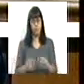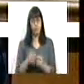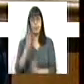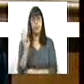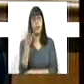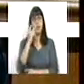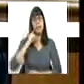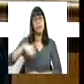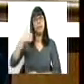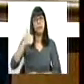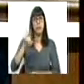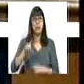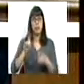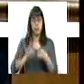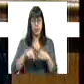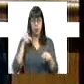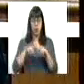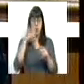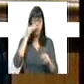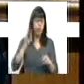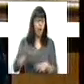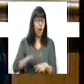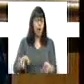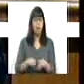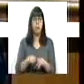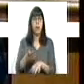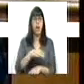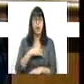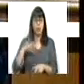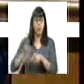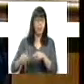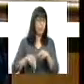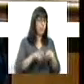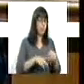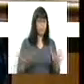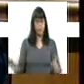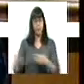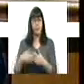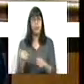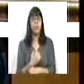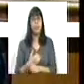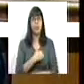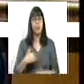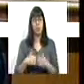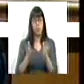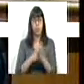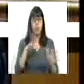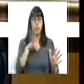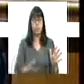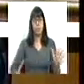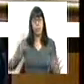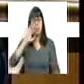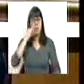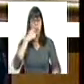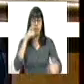em 3 elementos centrais. Cortes cegos numa área tão sensível como é a área da saúde, encerramento de serviços de saúde por todo o país com grave